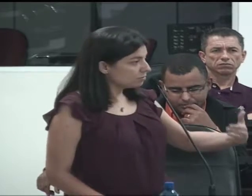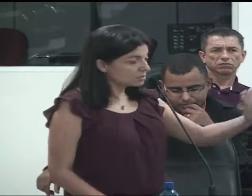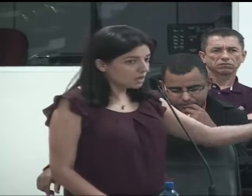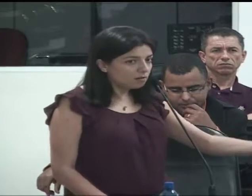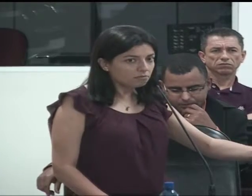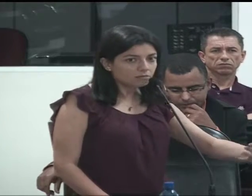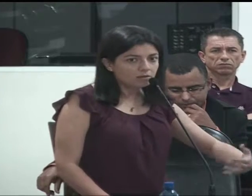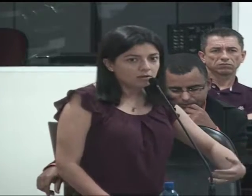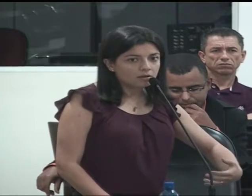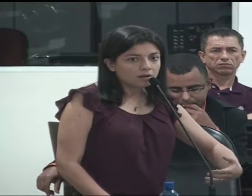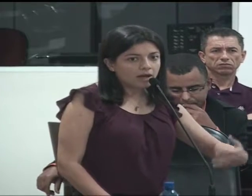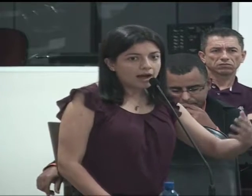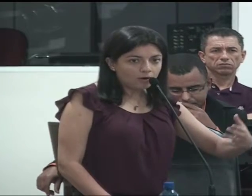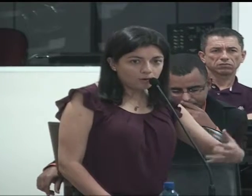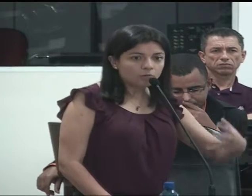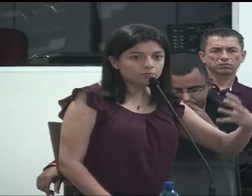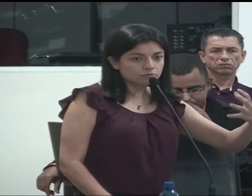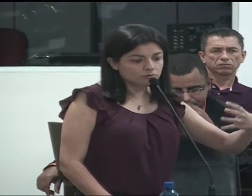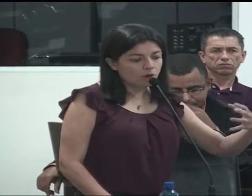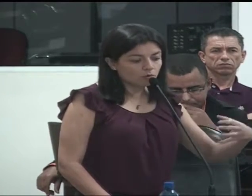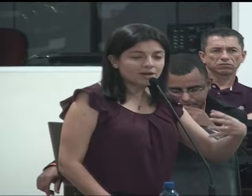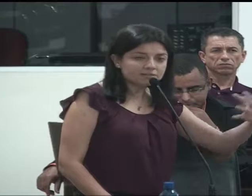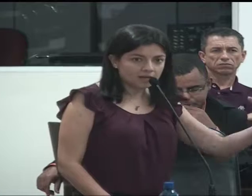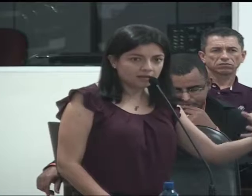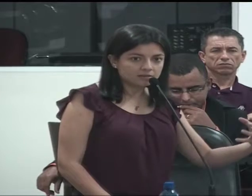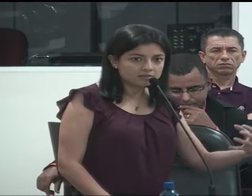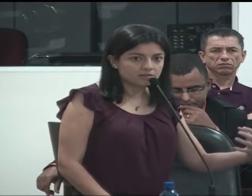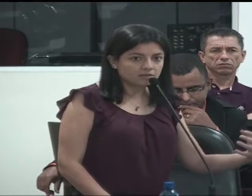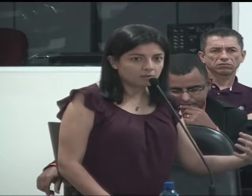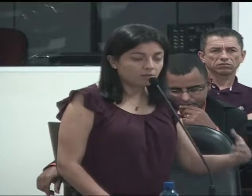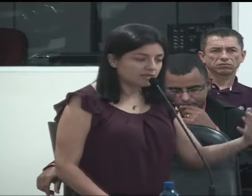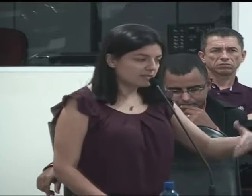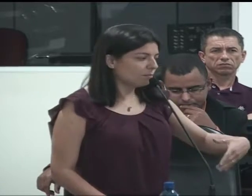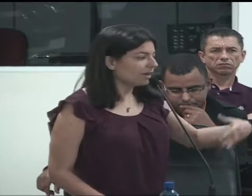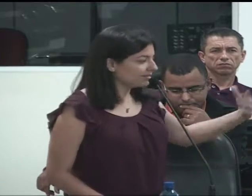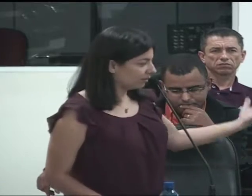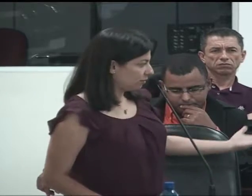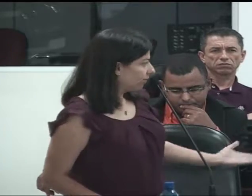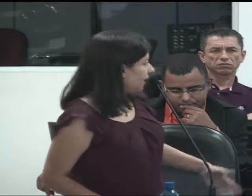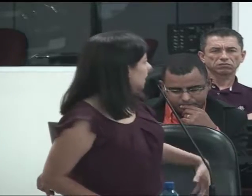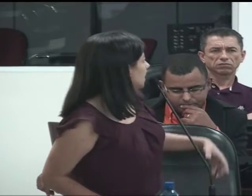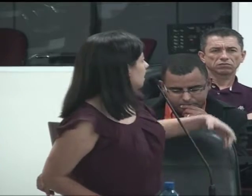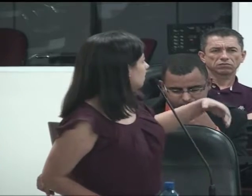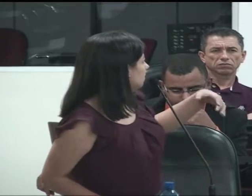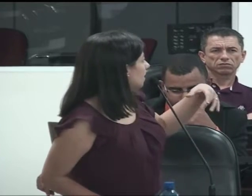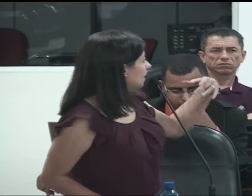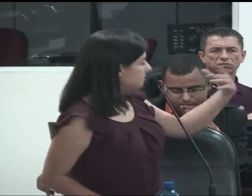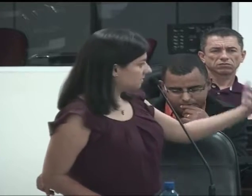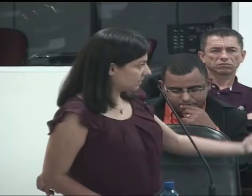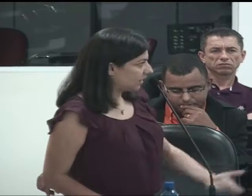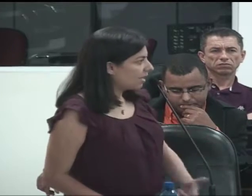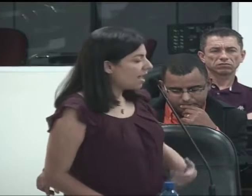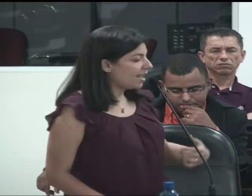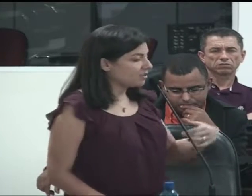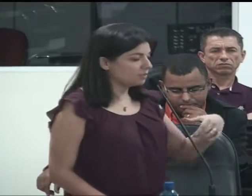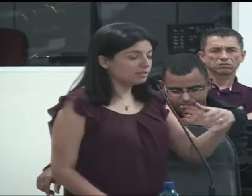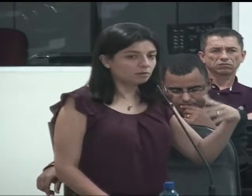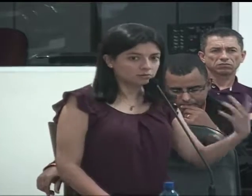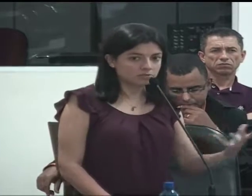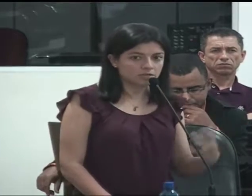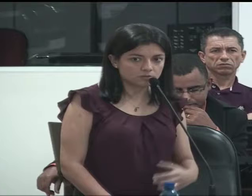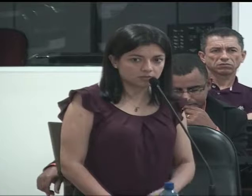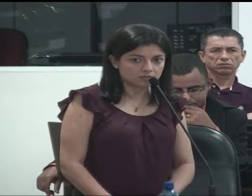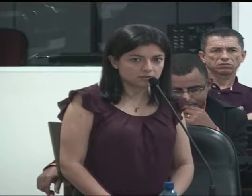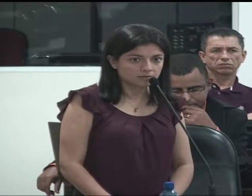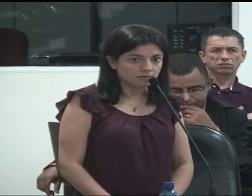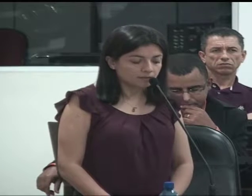da indução a algumas cenas, por exemplo, a questão da zoofilia, com relação ao sacrilégio, entre